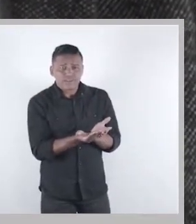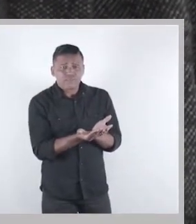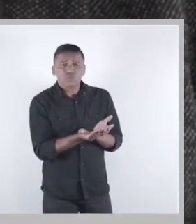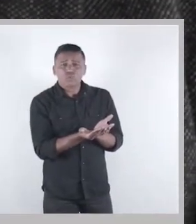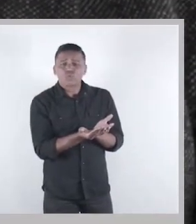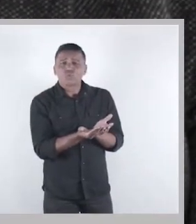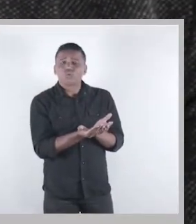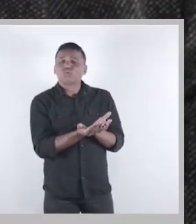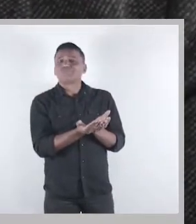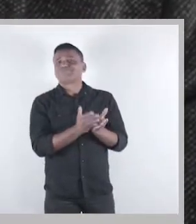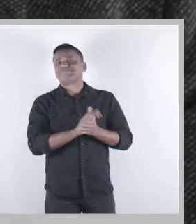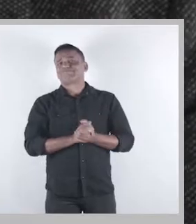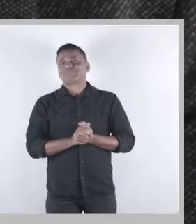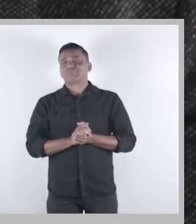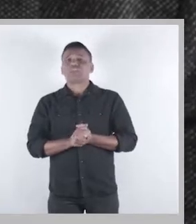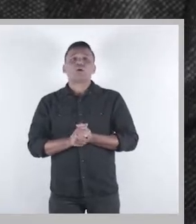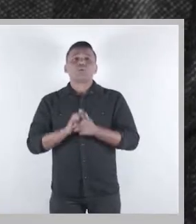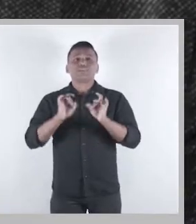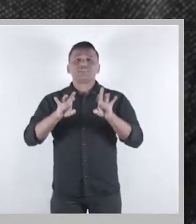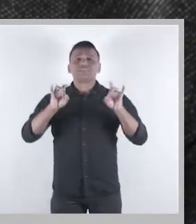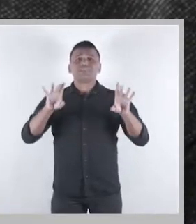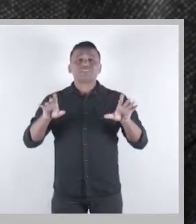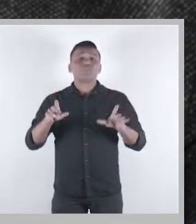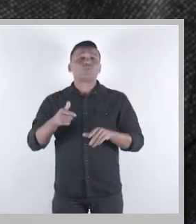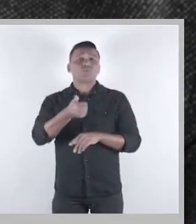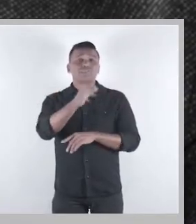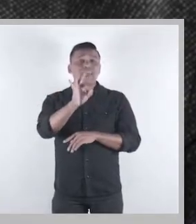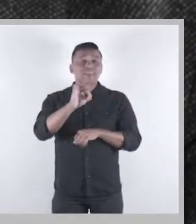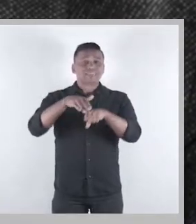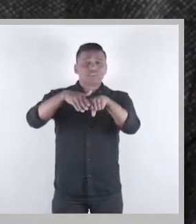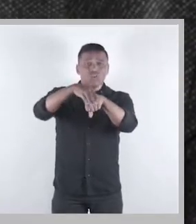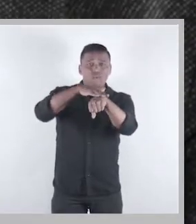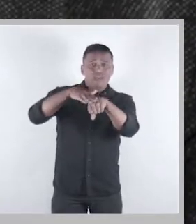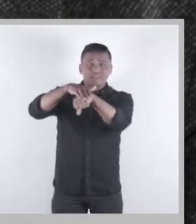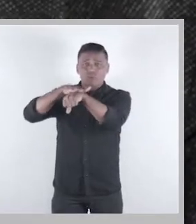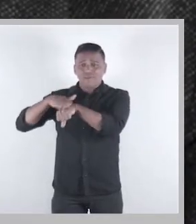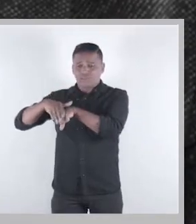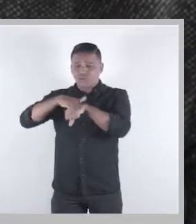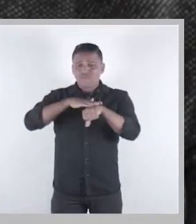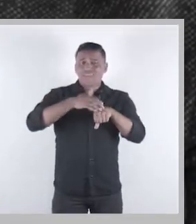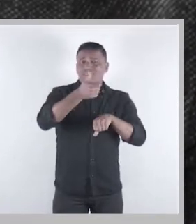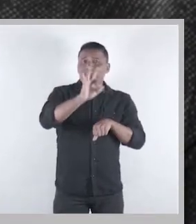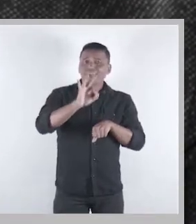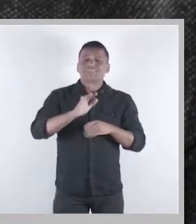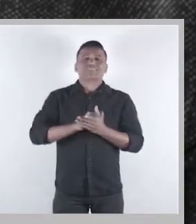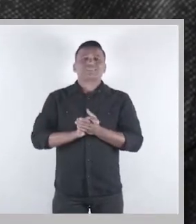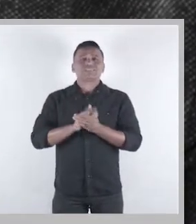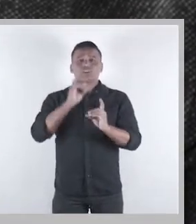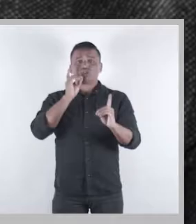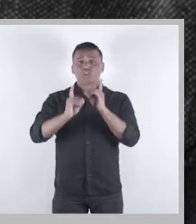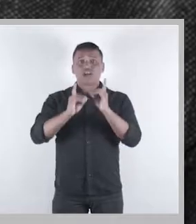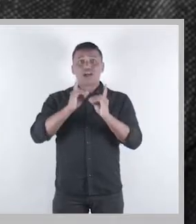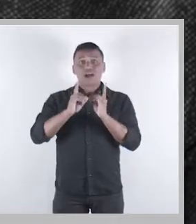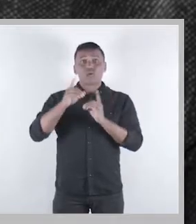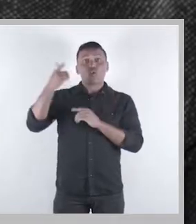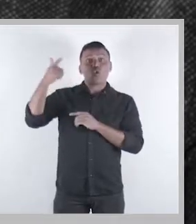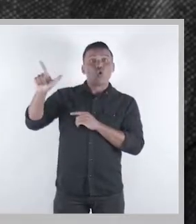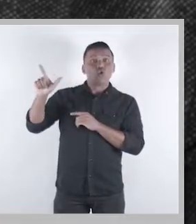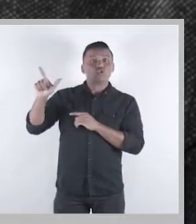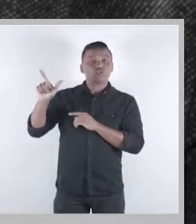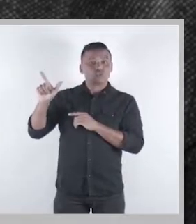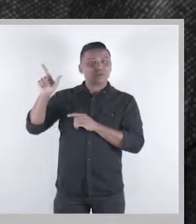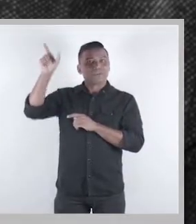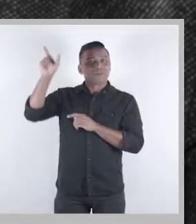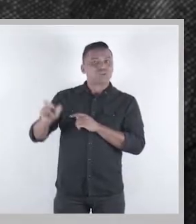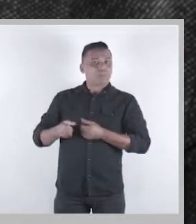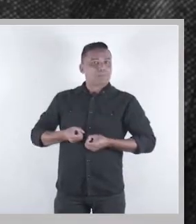10 conversas tem esse diálogo o seu diálogo com outros poetas e logo na